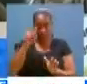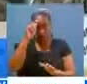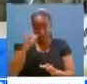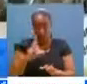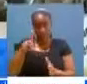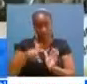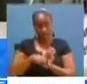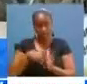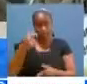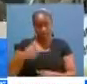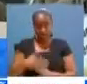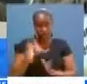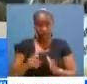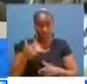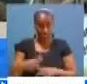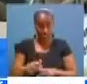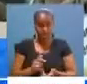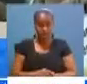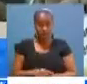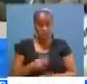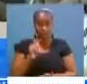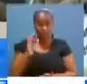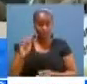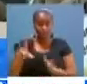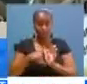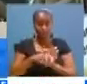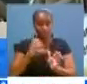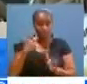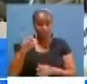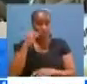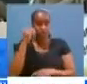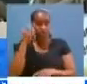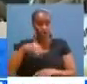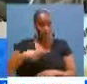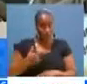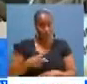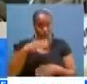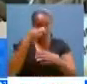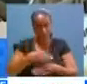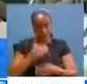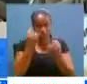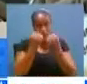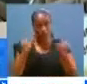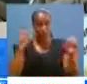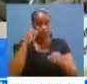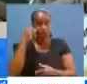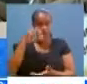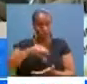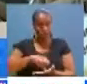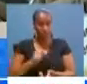a lei existente, mina a eficácia da lei orgânica do Banco de Cabo Verde, enquanto garante da autonomia do Banco